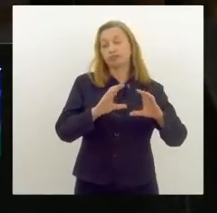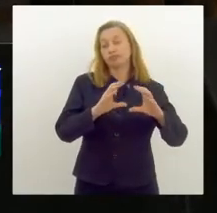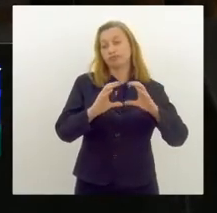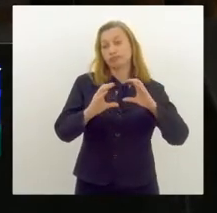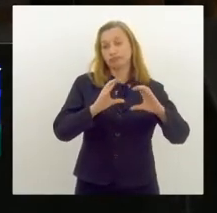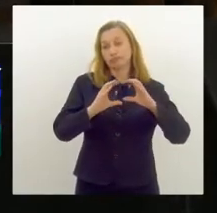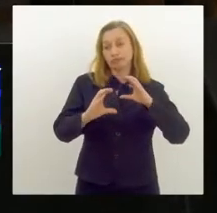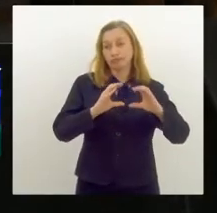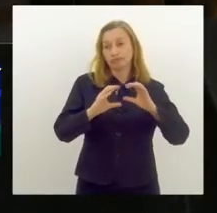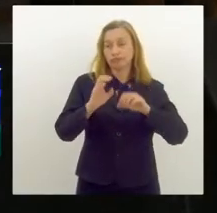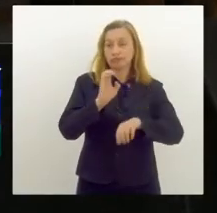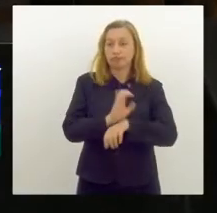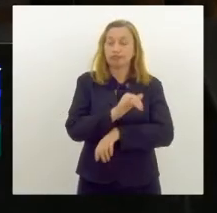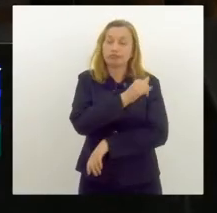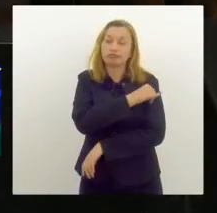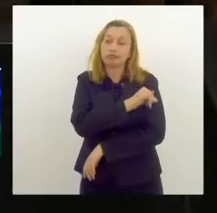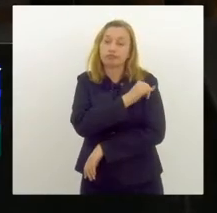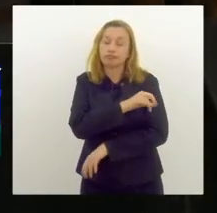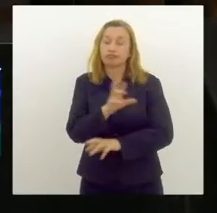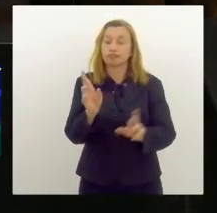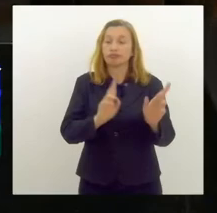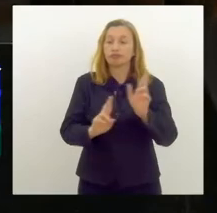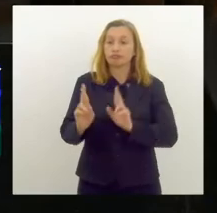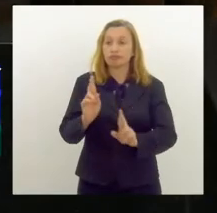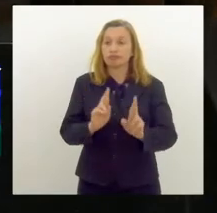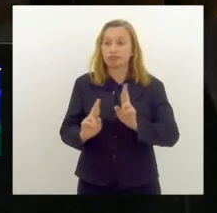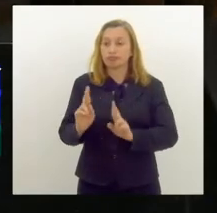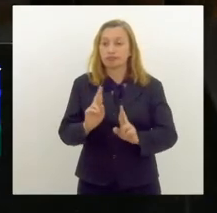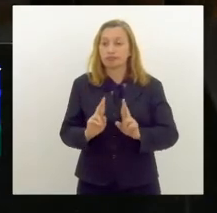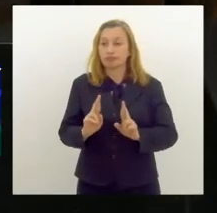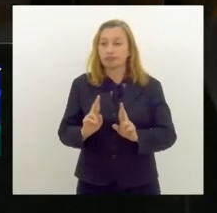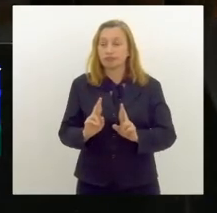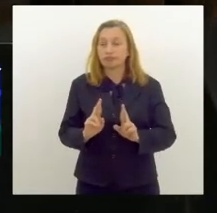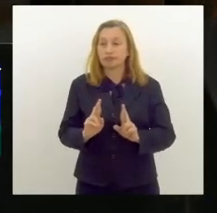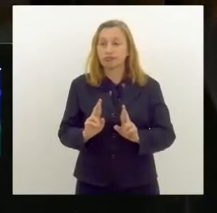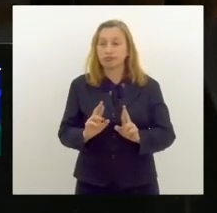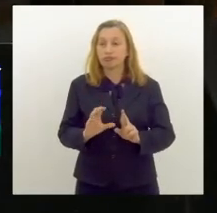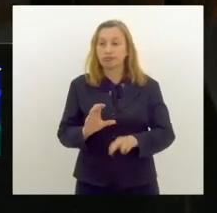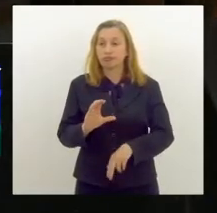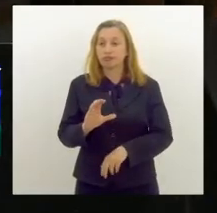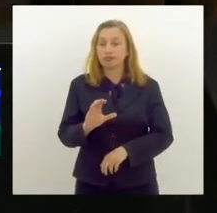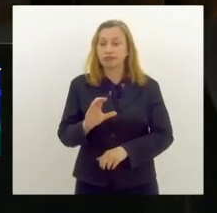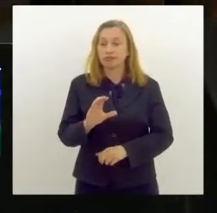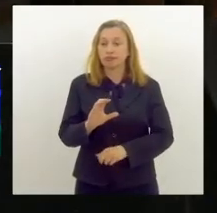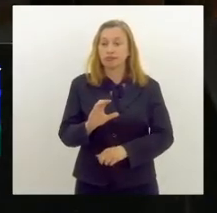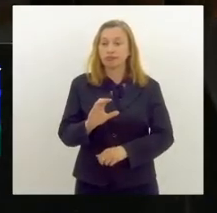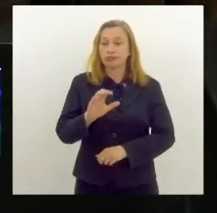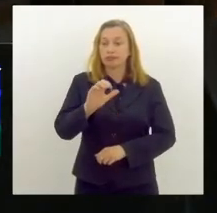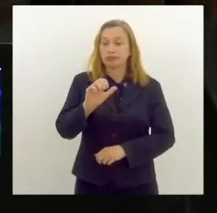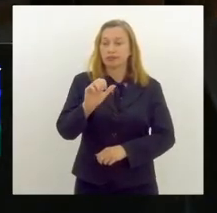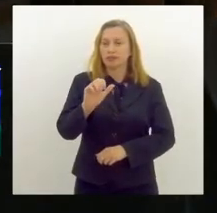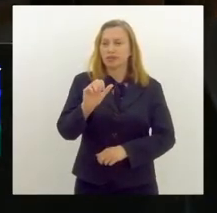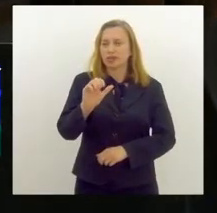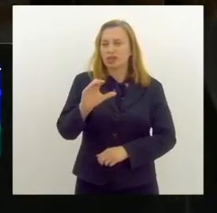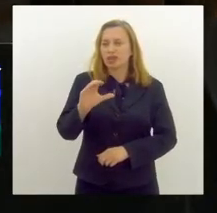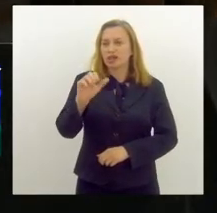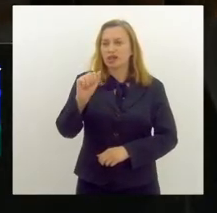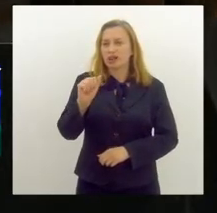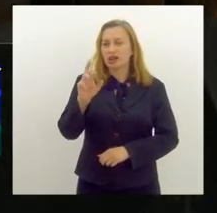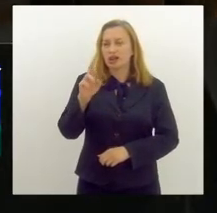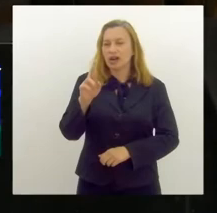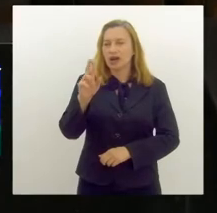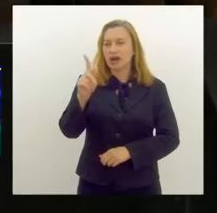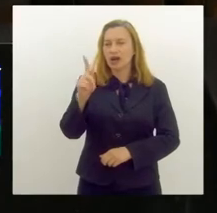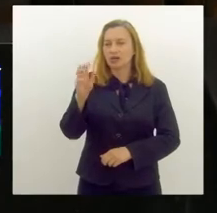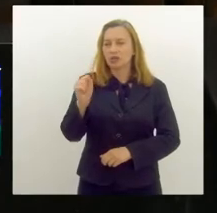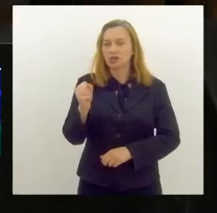do Rio de Janeiro com relação aos cargos fantasmas na CEPERJ,